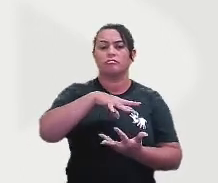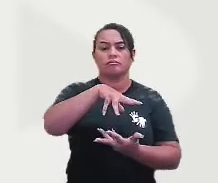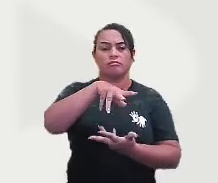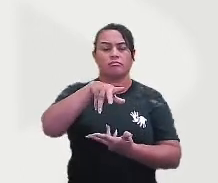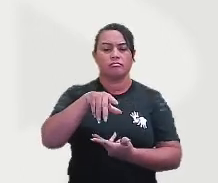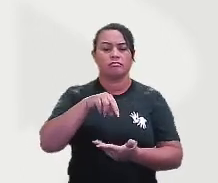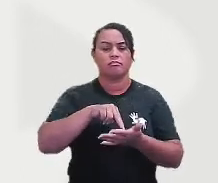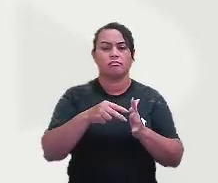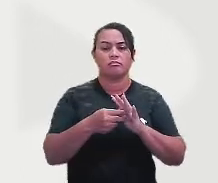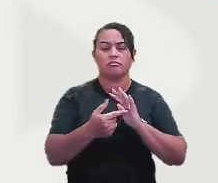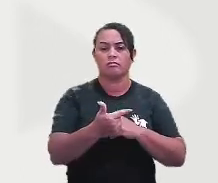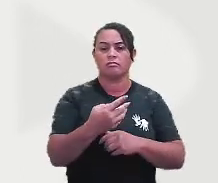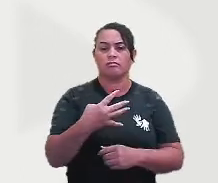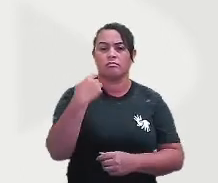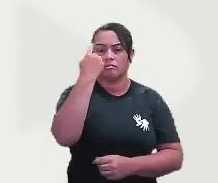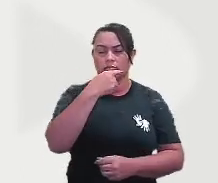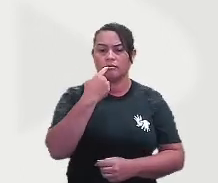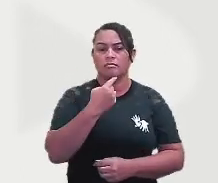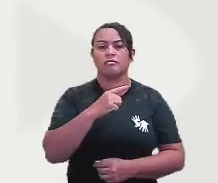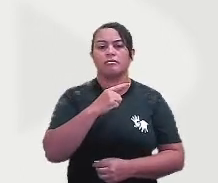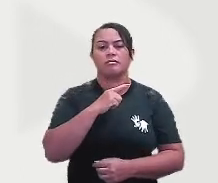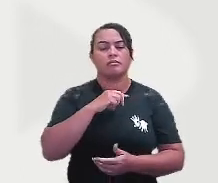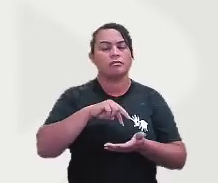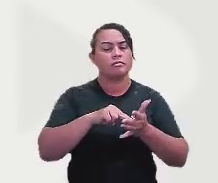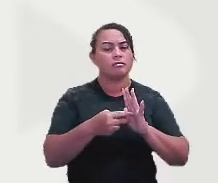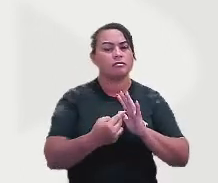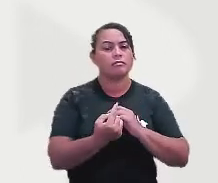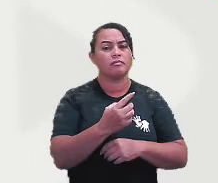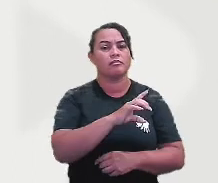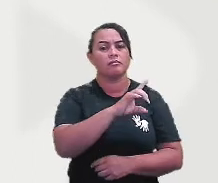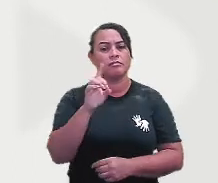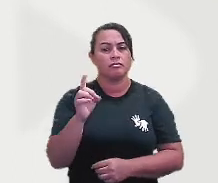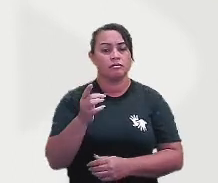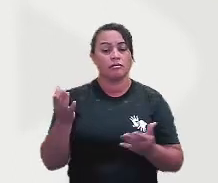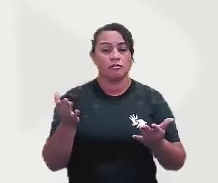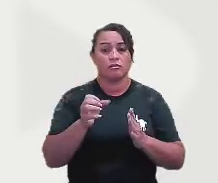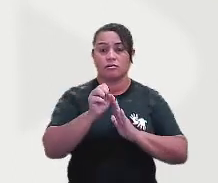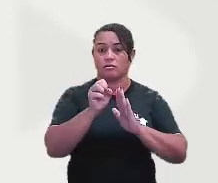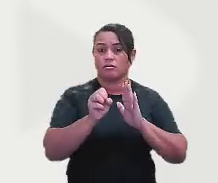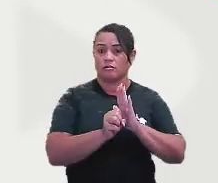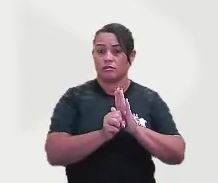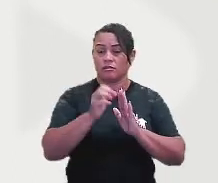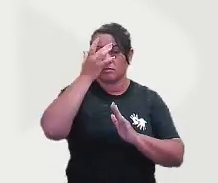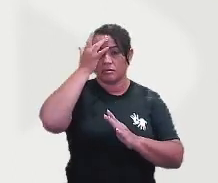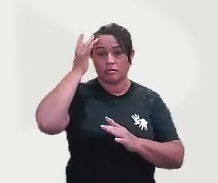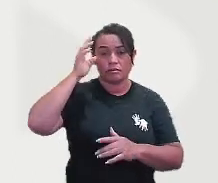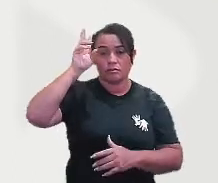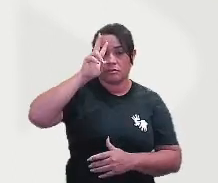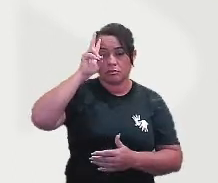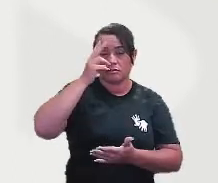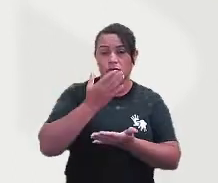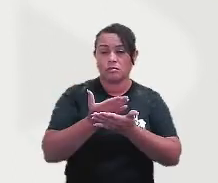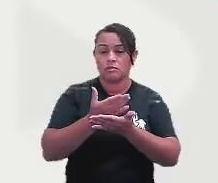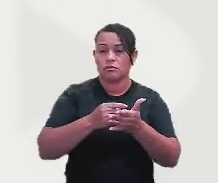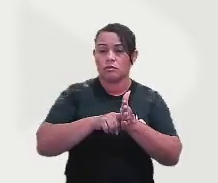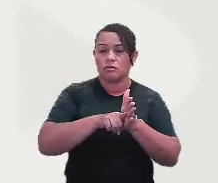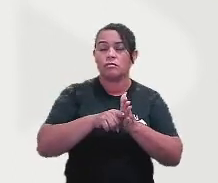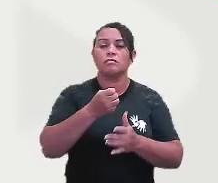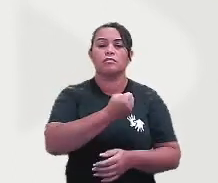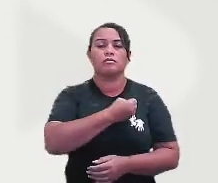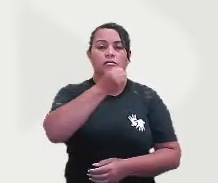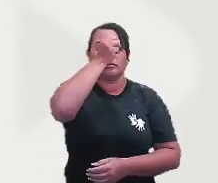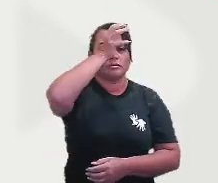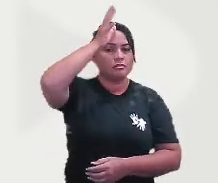representa um dia, e para indicar os séculos, os historiadores usam geralmente os algarismos